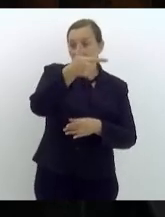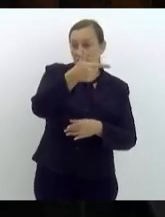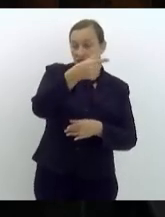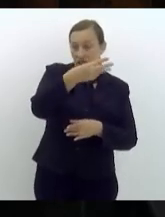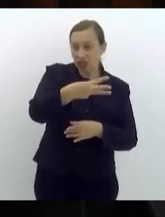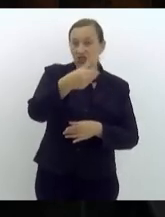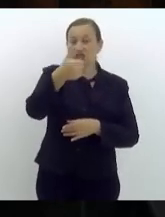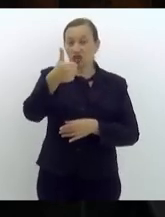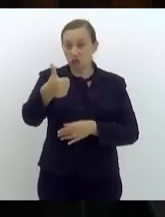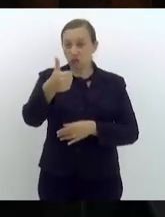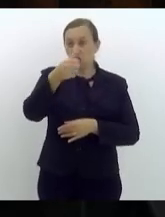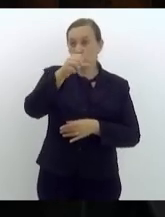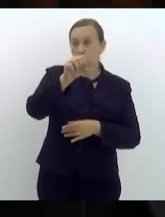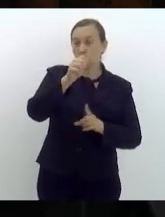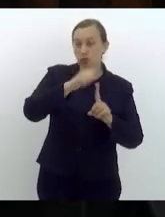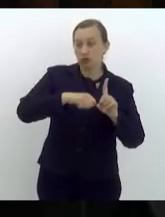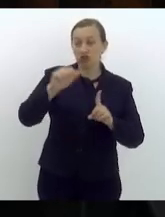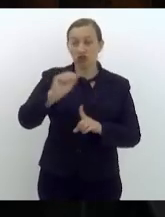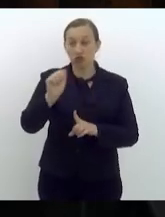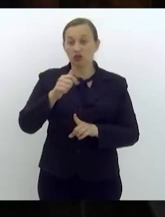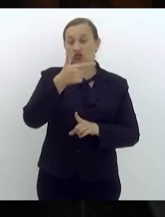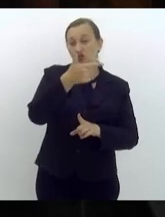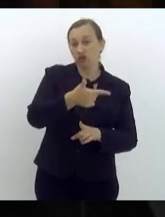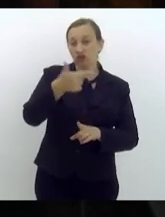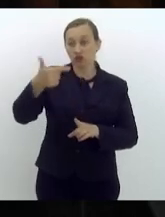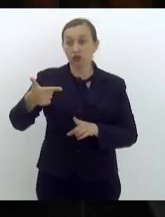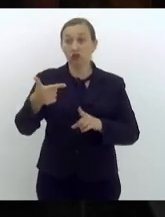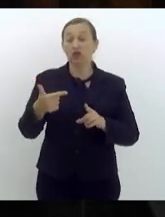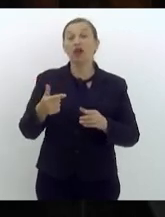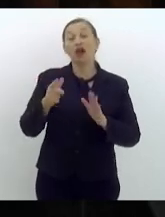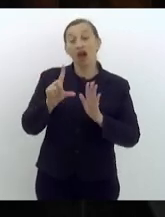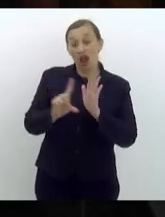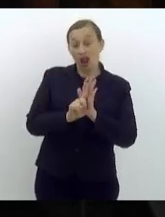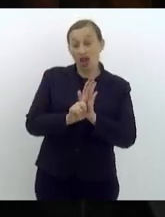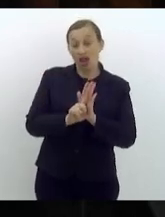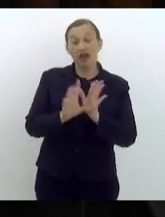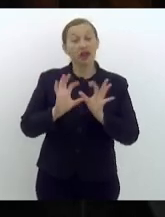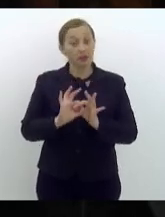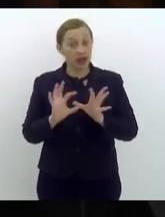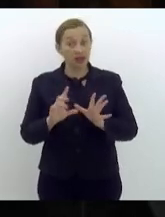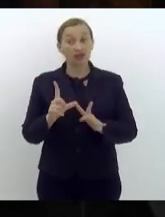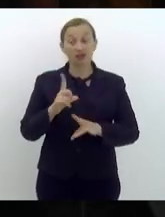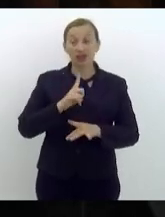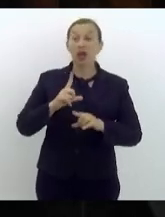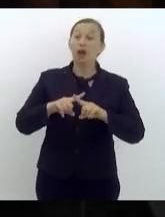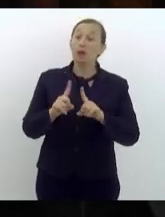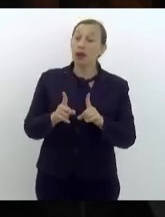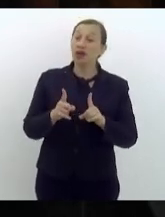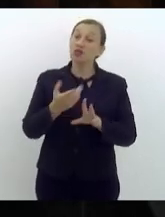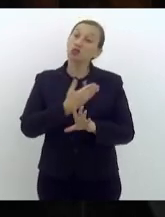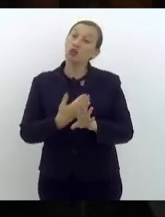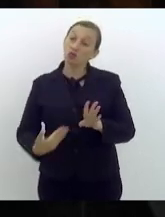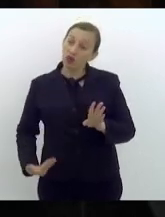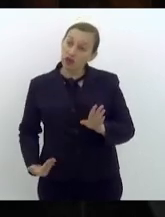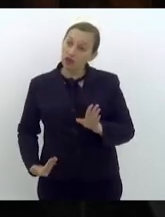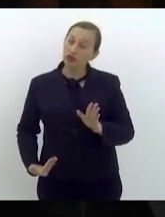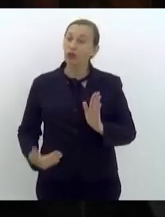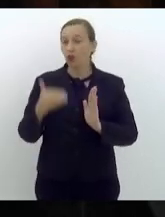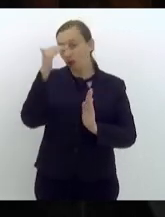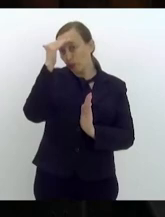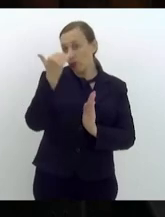31/8/22. Então, a lei autorizativa existe. Mas, como lei autorizativa, o governador